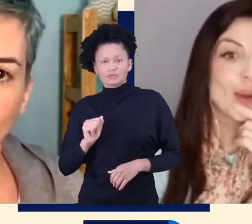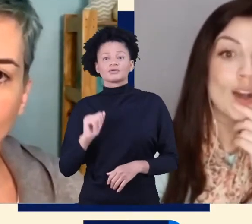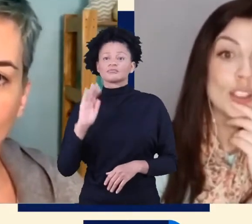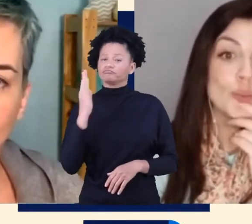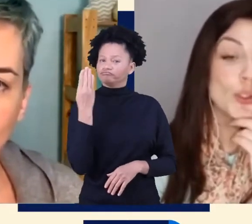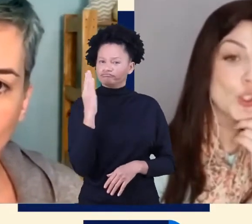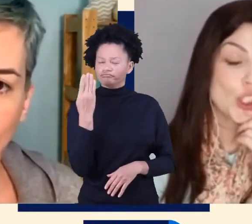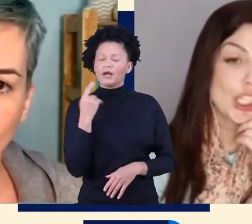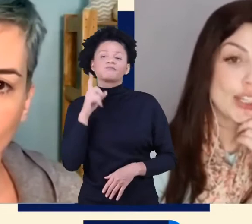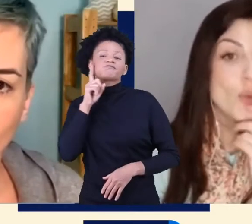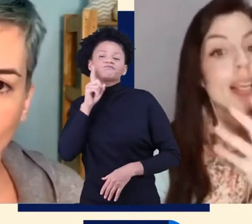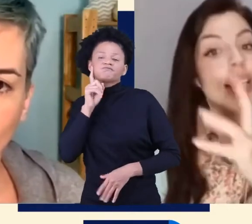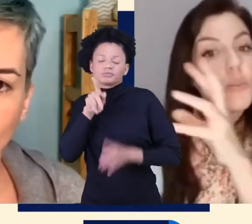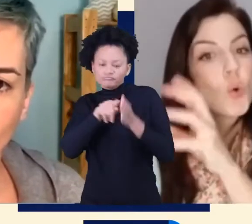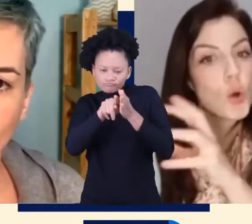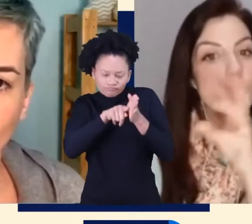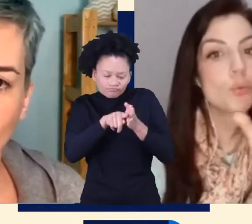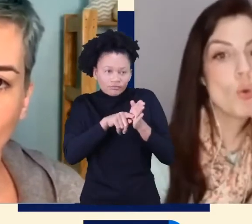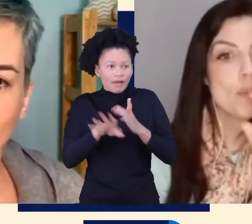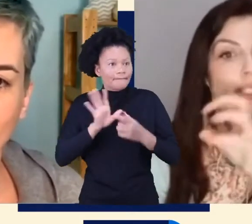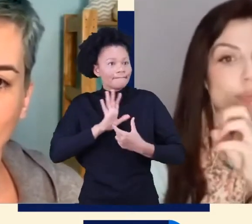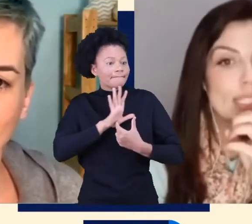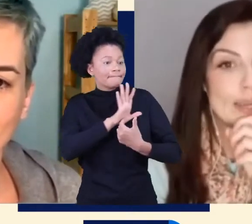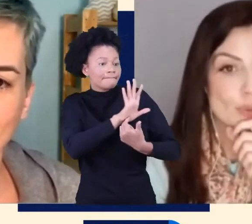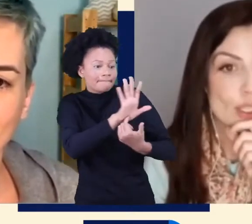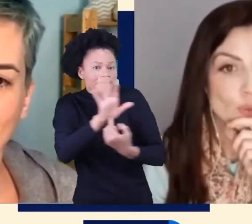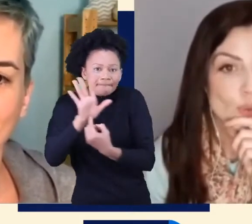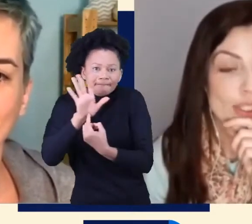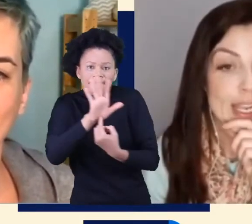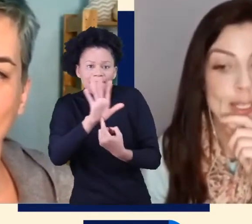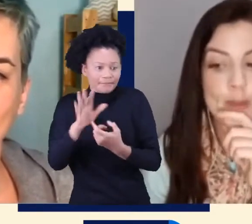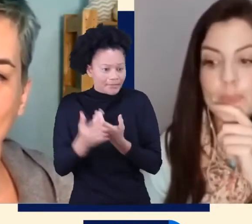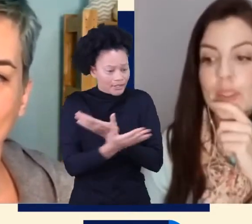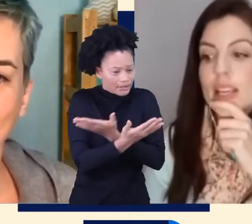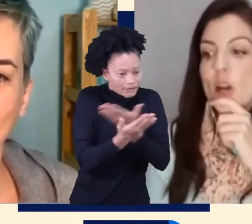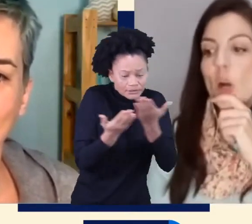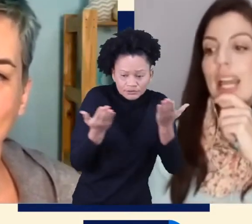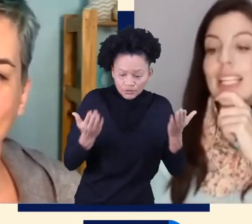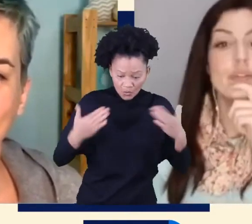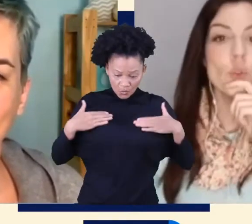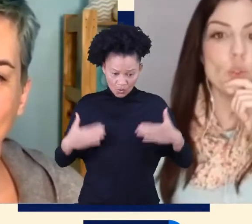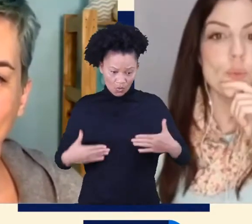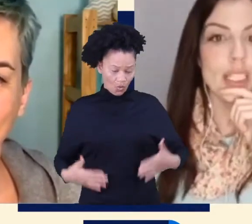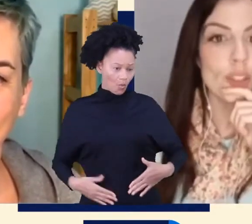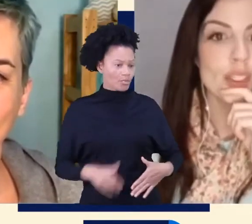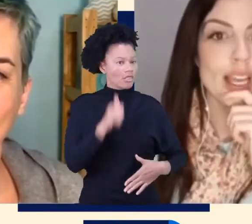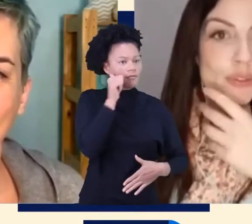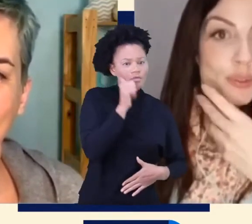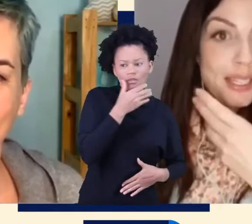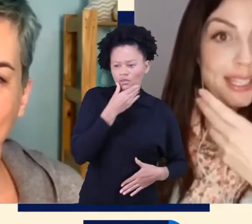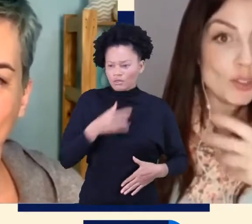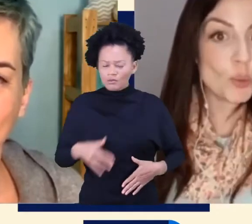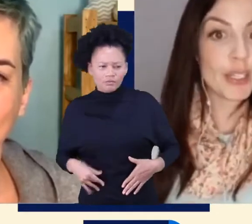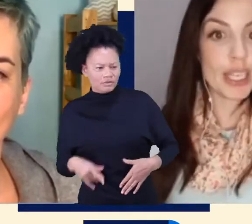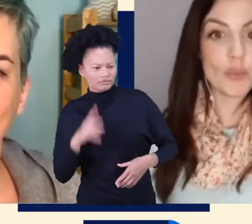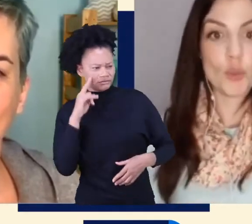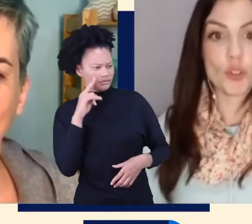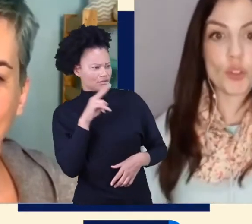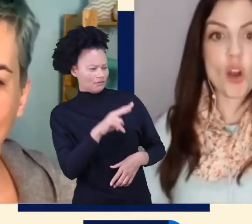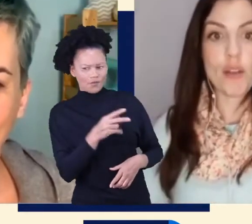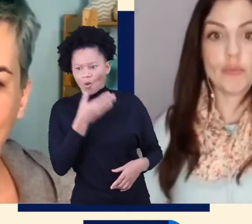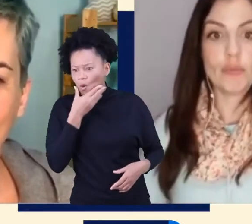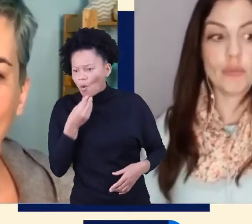mostrou numa aula de biologia como é que era o corpo do homem e da mulher para os alunos dela, ela viu que os meninos estavam espantados, porque